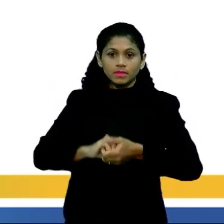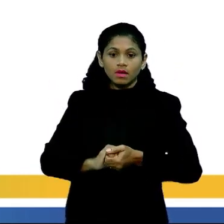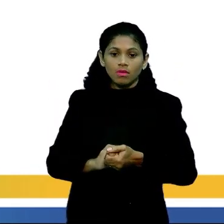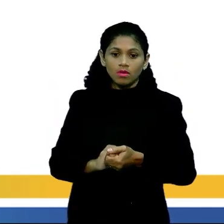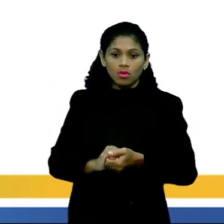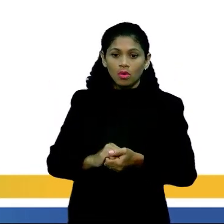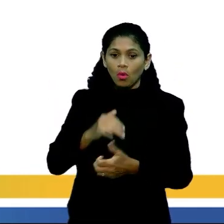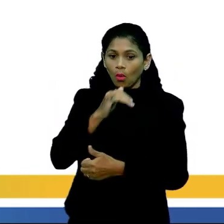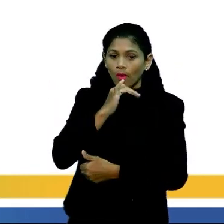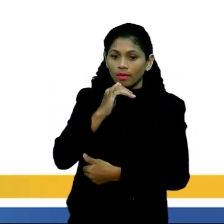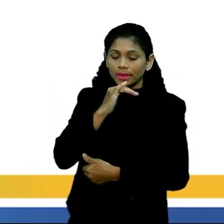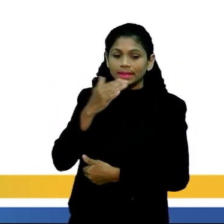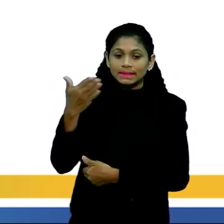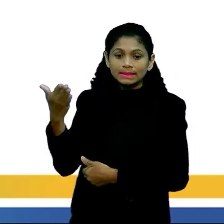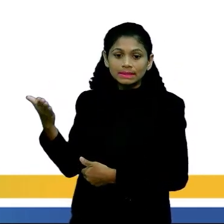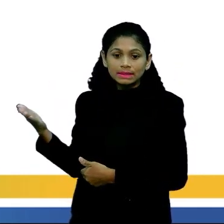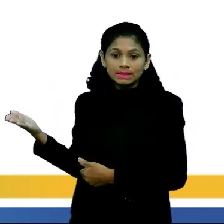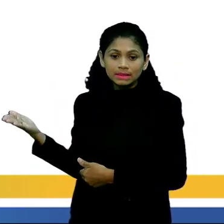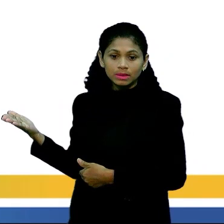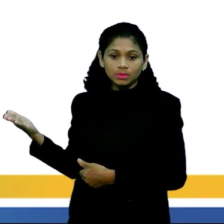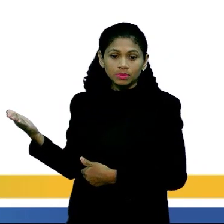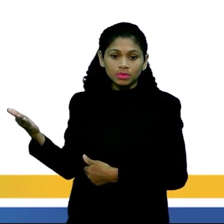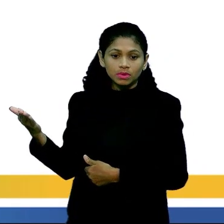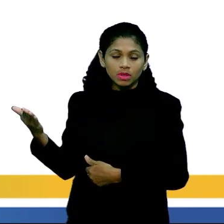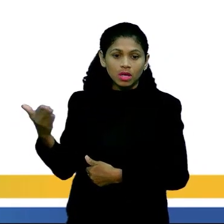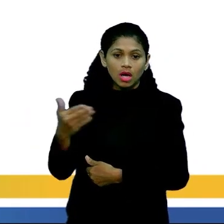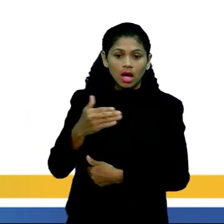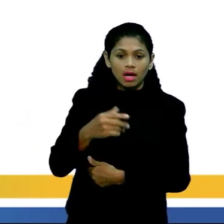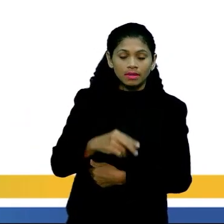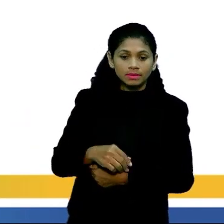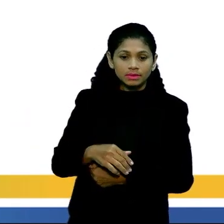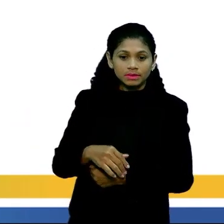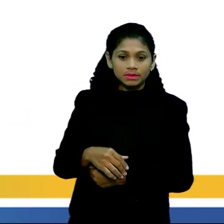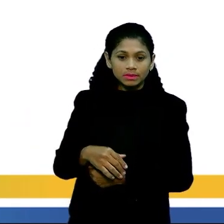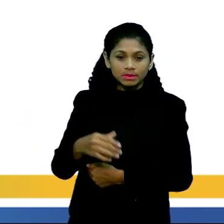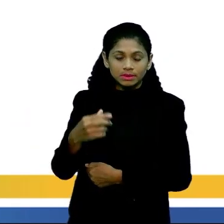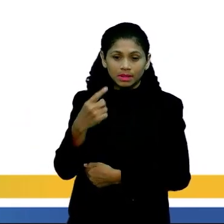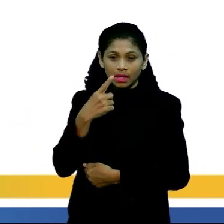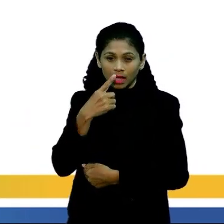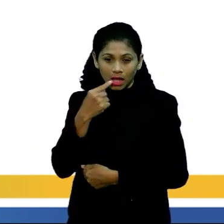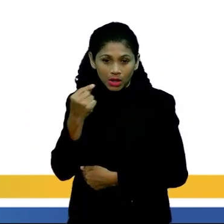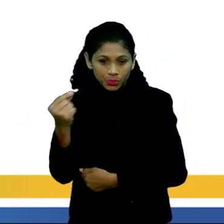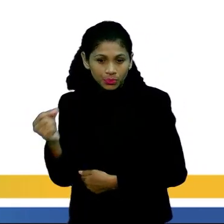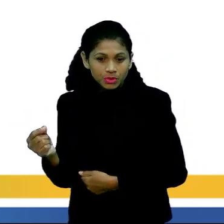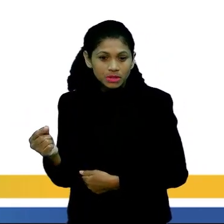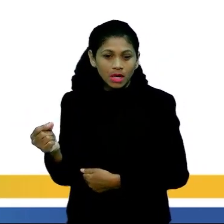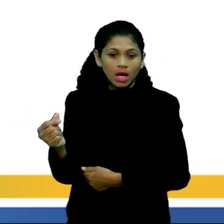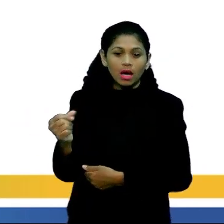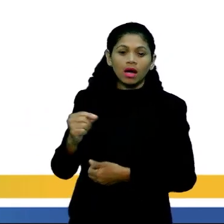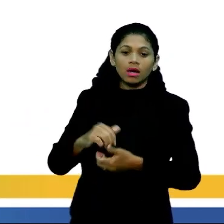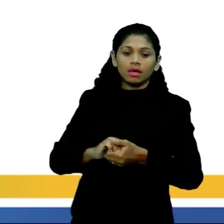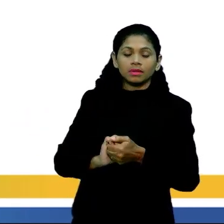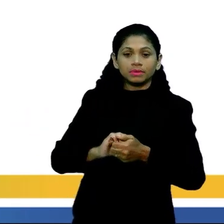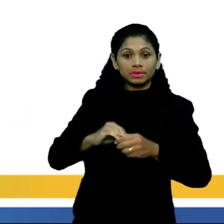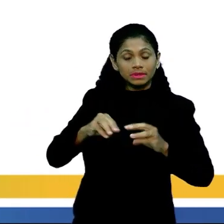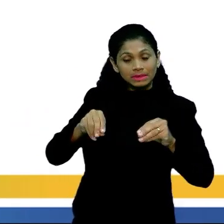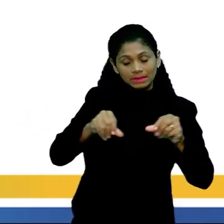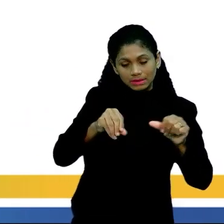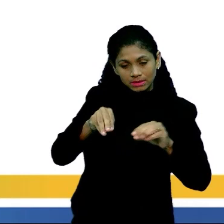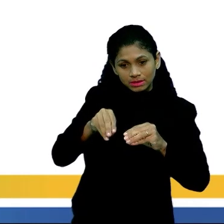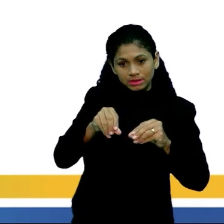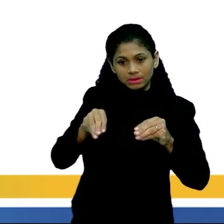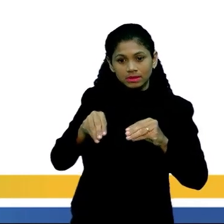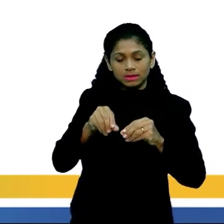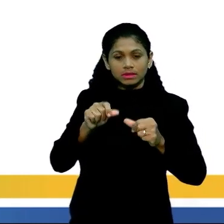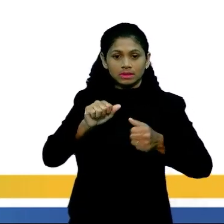água salgada. Como que eu separo essa água salgada? Nesse caso, eu tenho uma mistura homogênea, e isso nós vamos acompanhar na